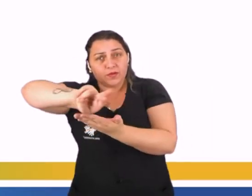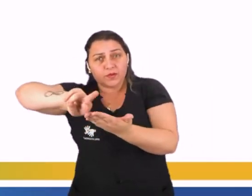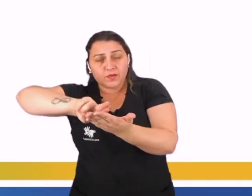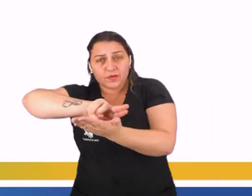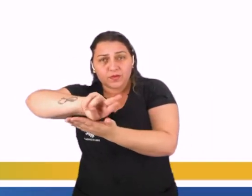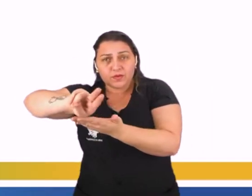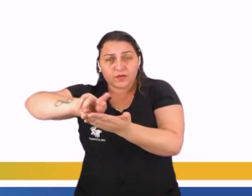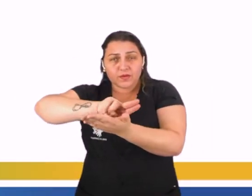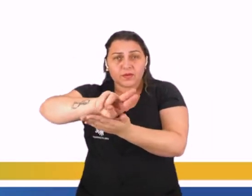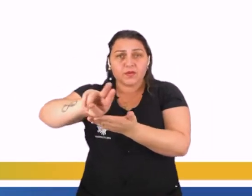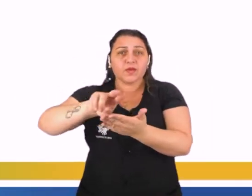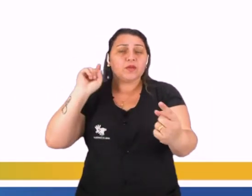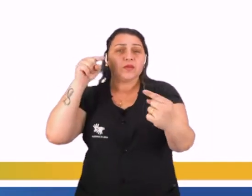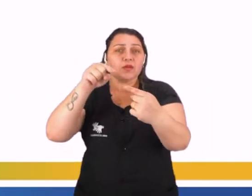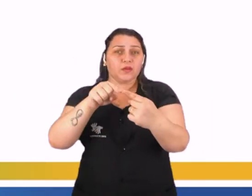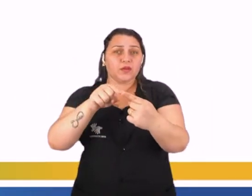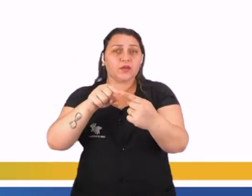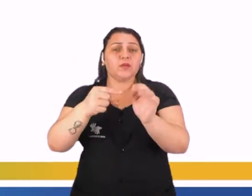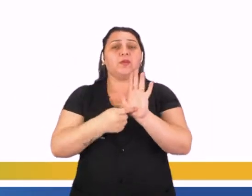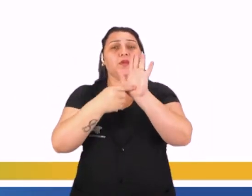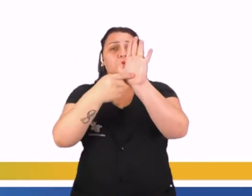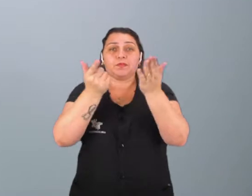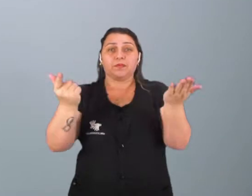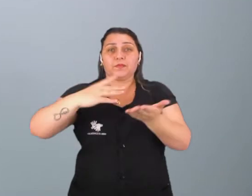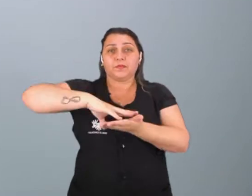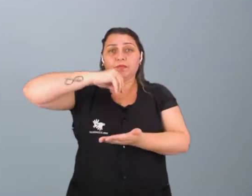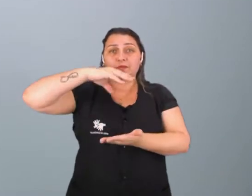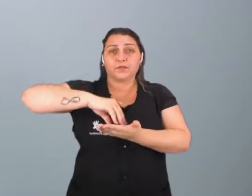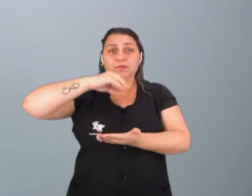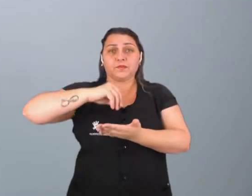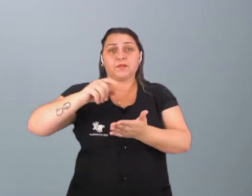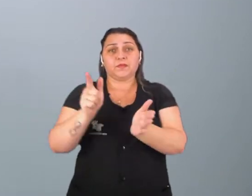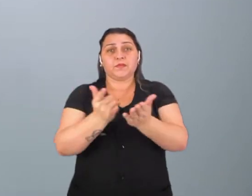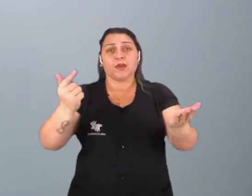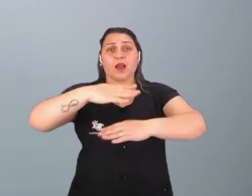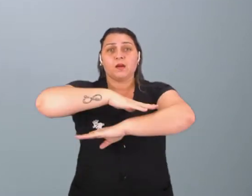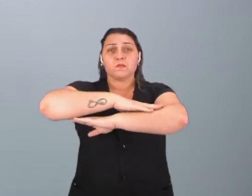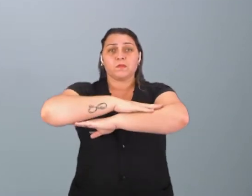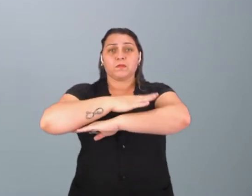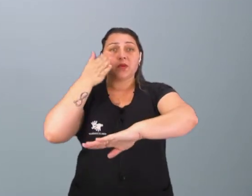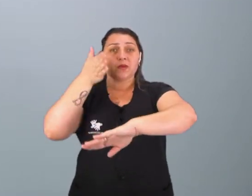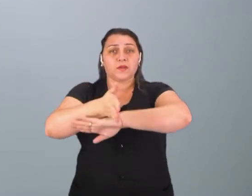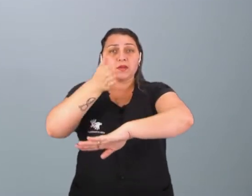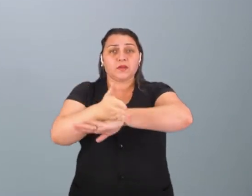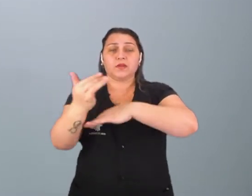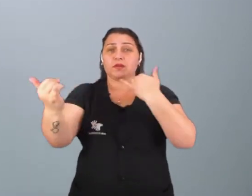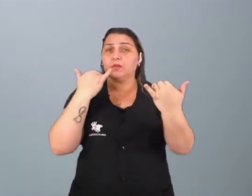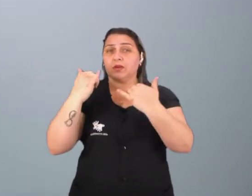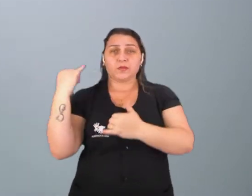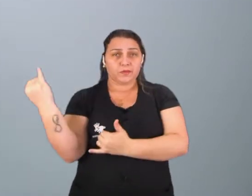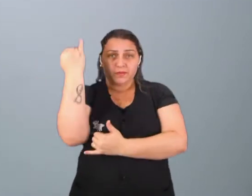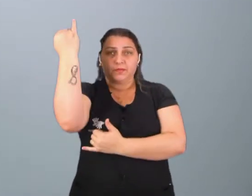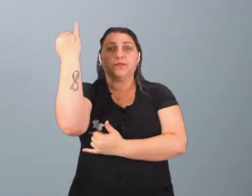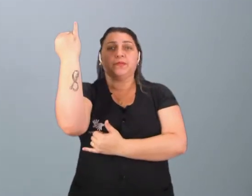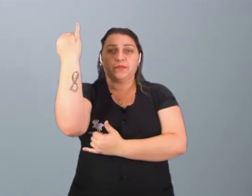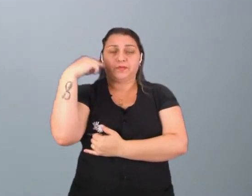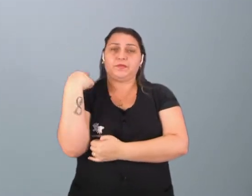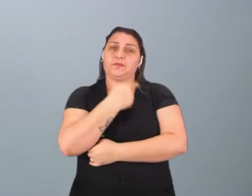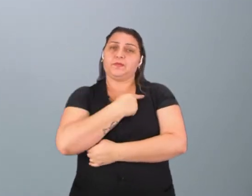Para introduzir, antes de começarmos nossa aula sobre o gênero, esse gênero fundamental para a